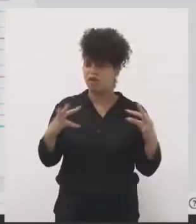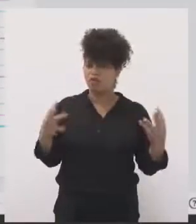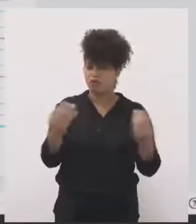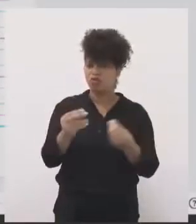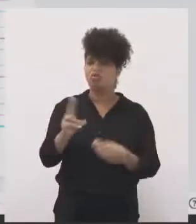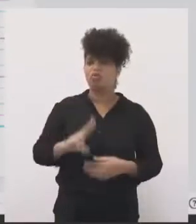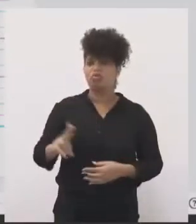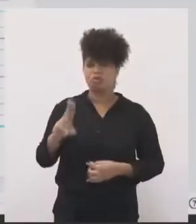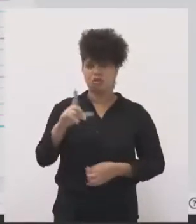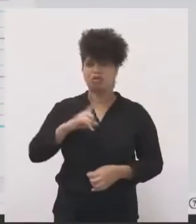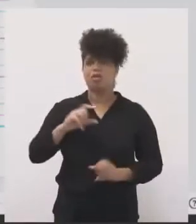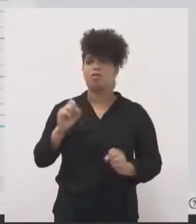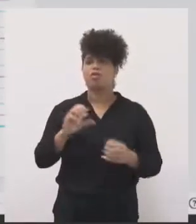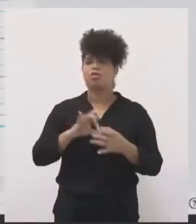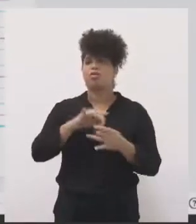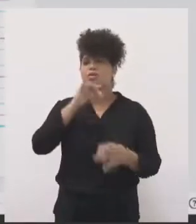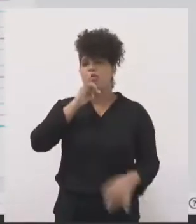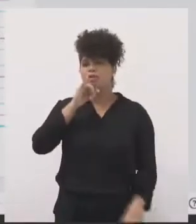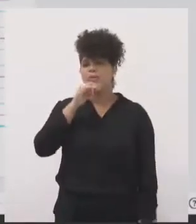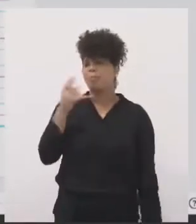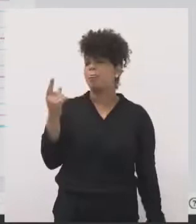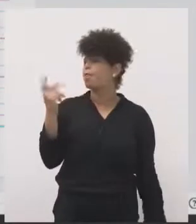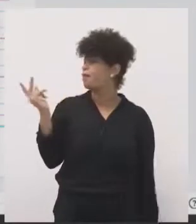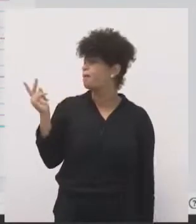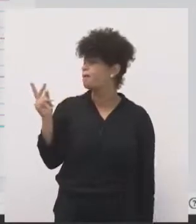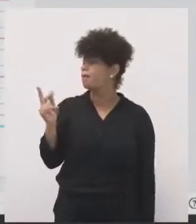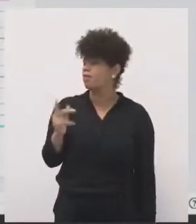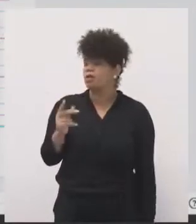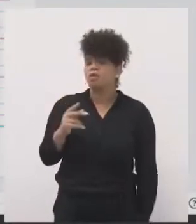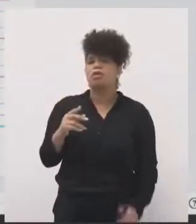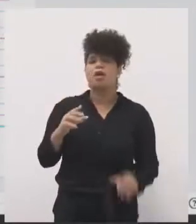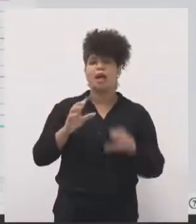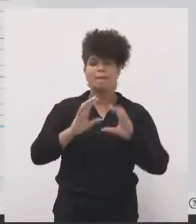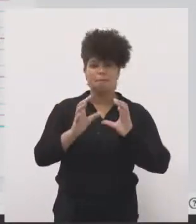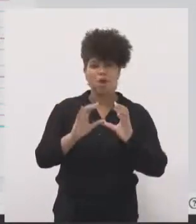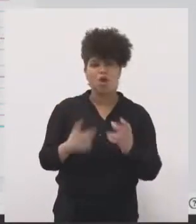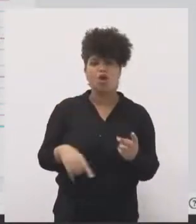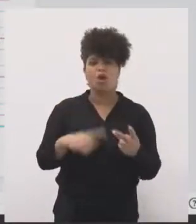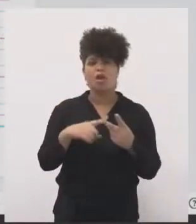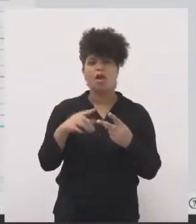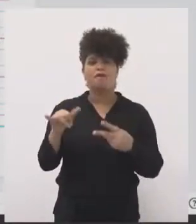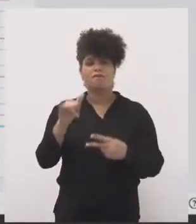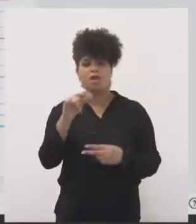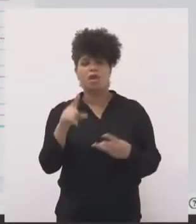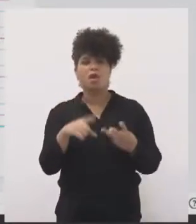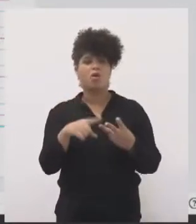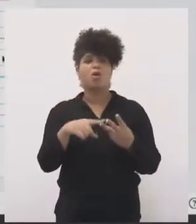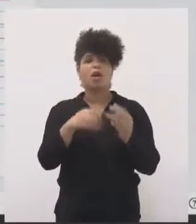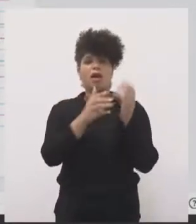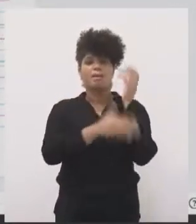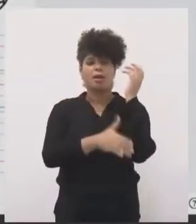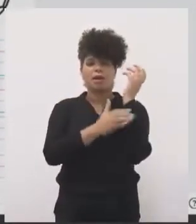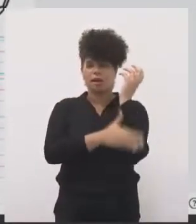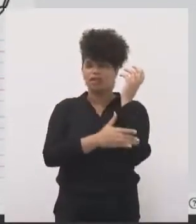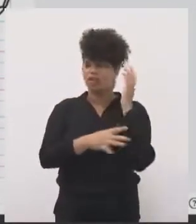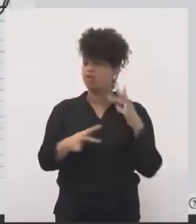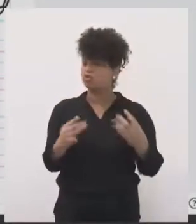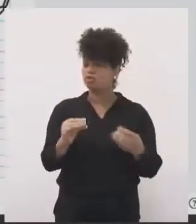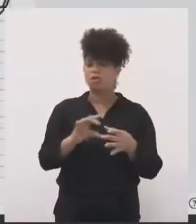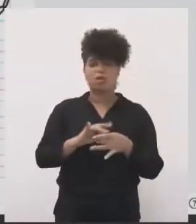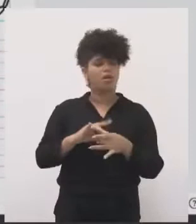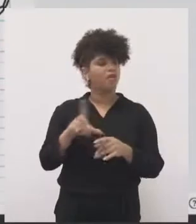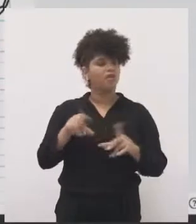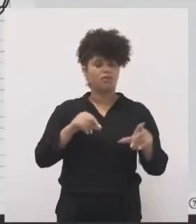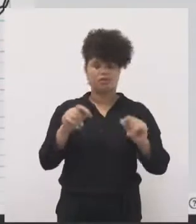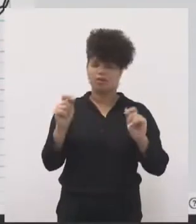aí, por exemplo, esse exemplo que a Carla está dando da bola, do avião, do abacaxi, todos esses elementos a gente pode utilizar sem problema